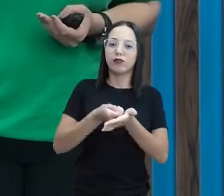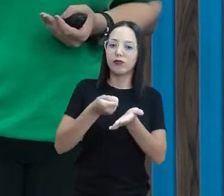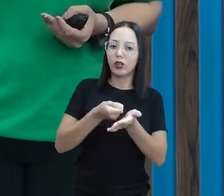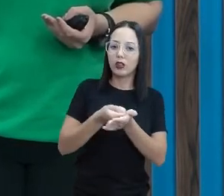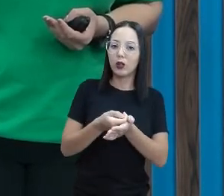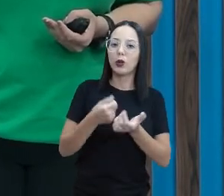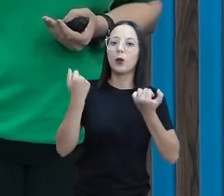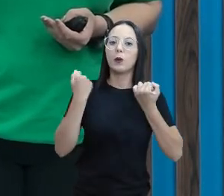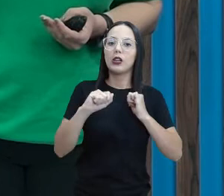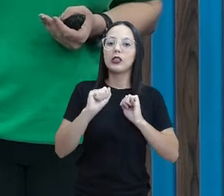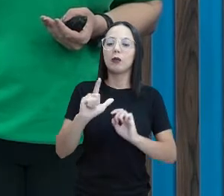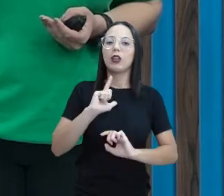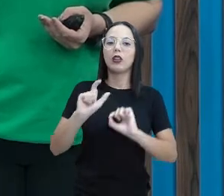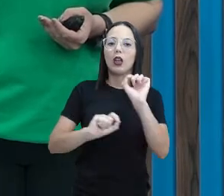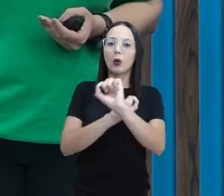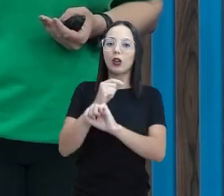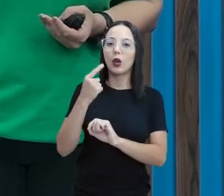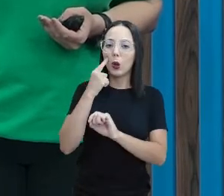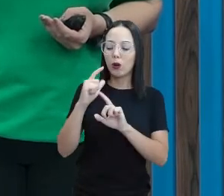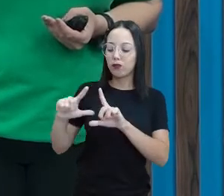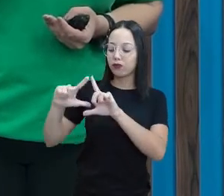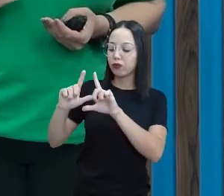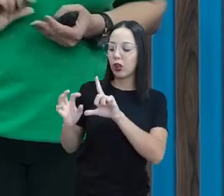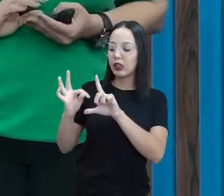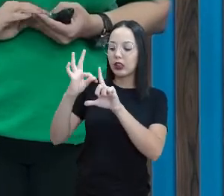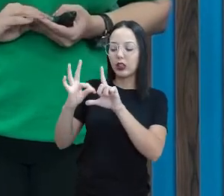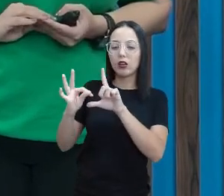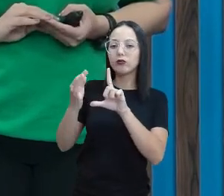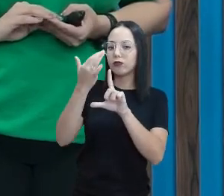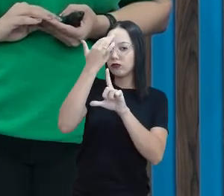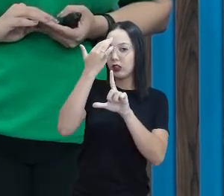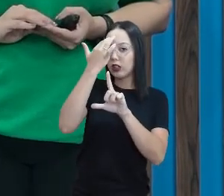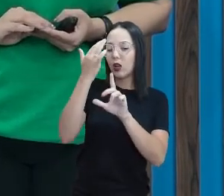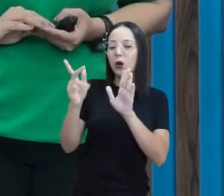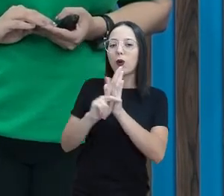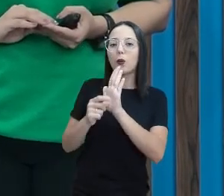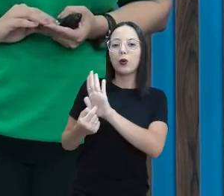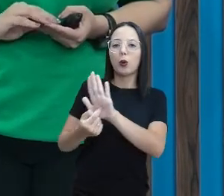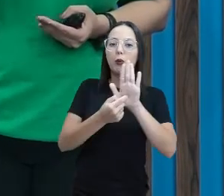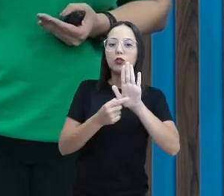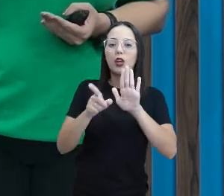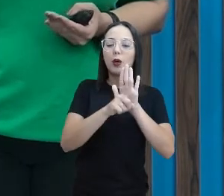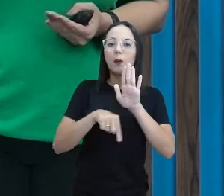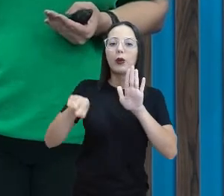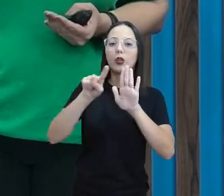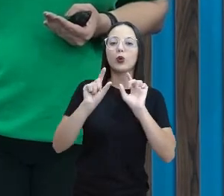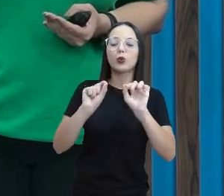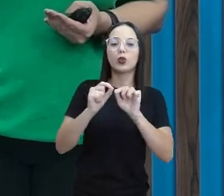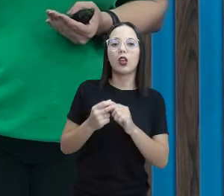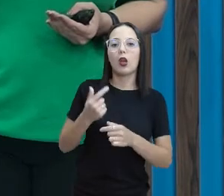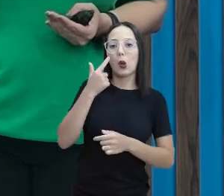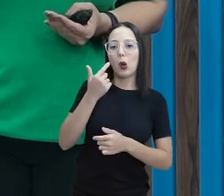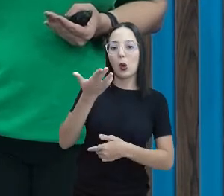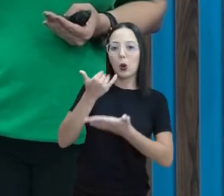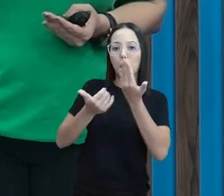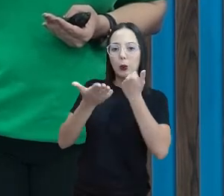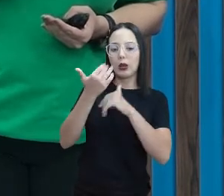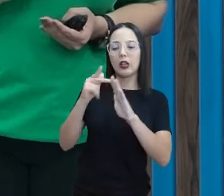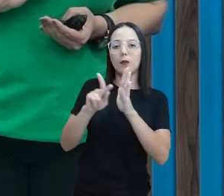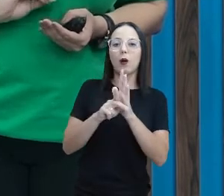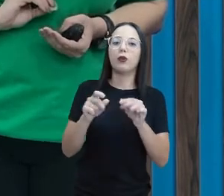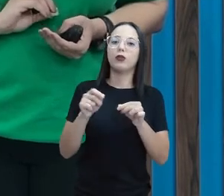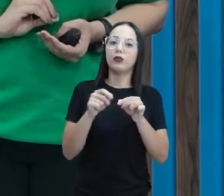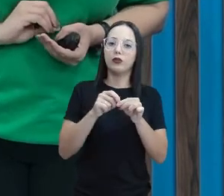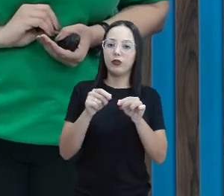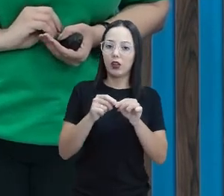É necessário que haja esse triângulo aí com um Tzinho para mostrar para a gente que aquele alimento é feito à